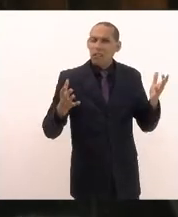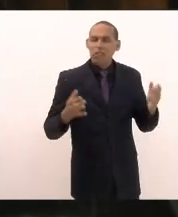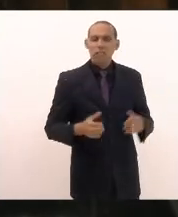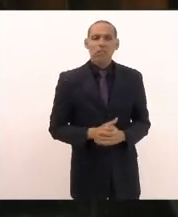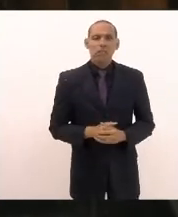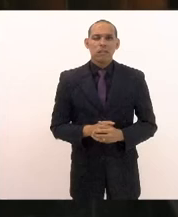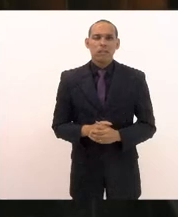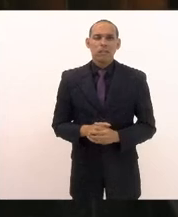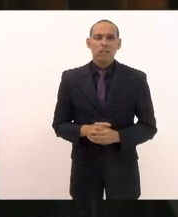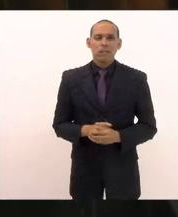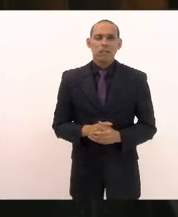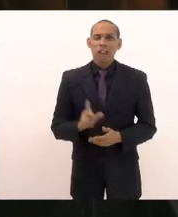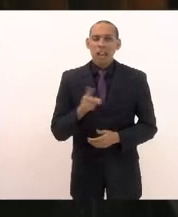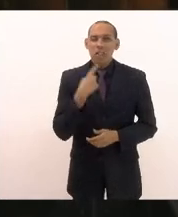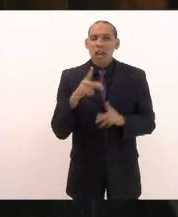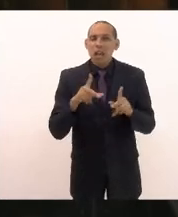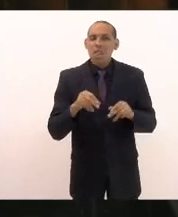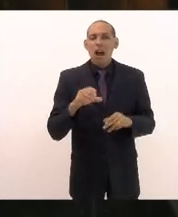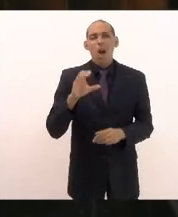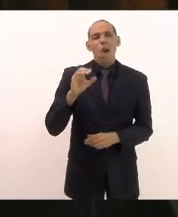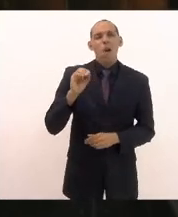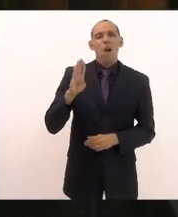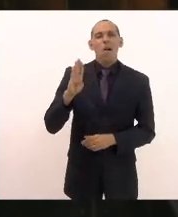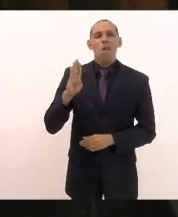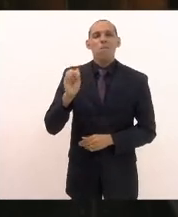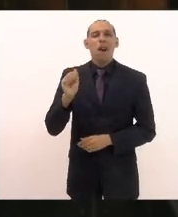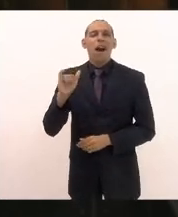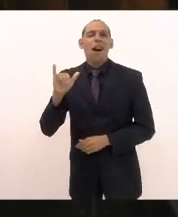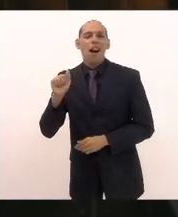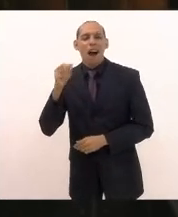de fazer-nos de cobaias.